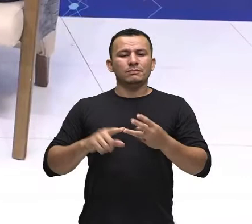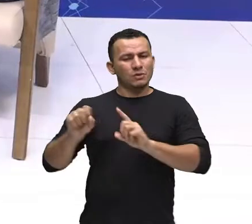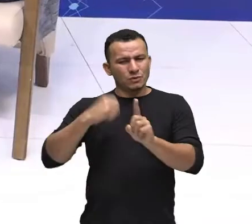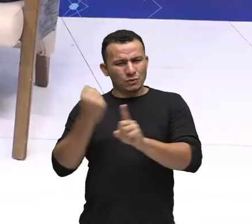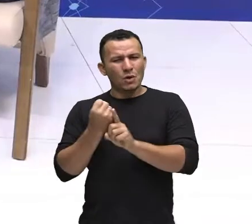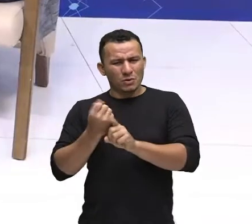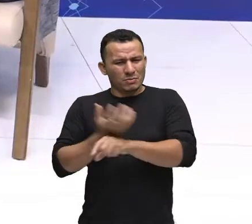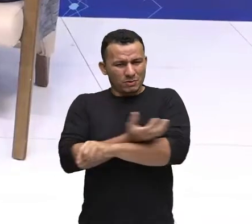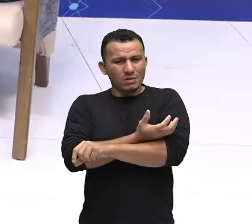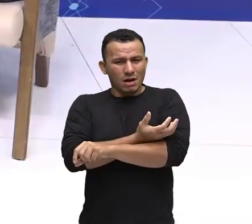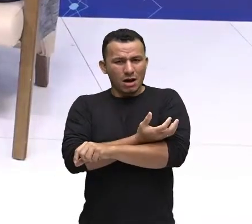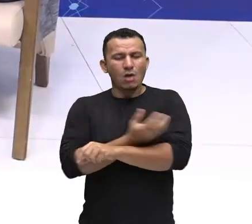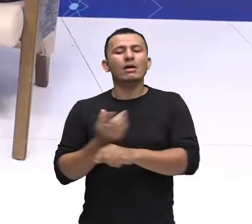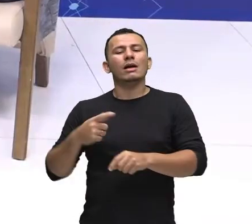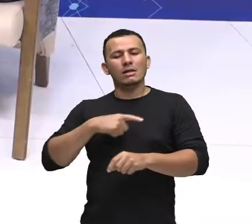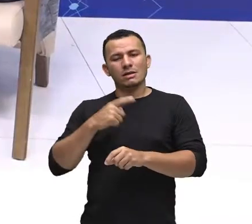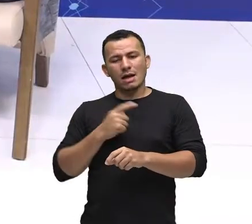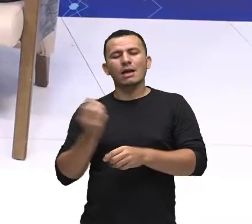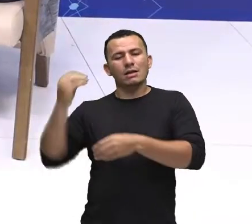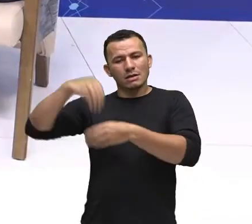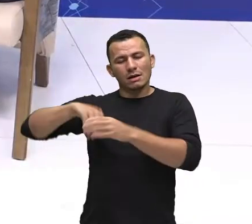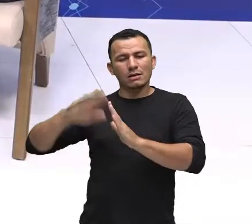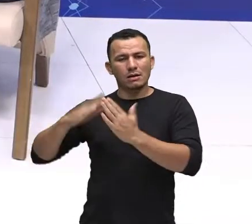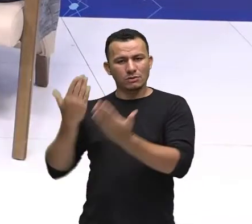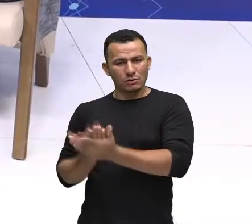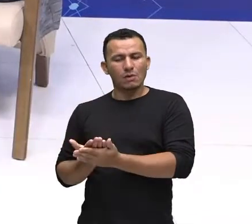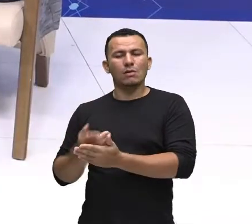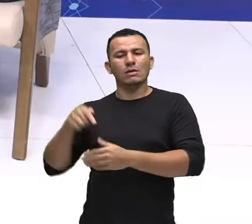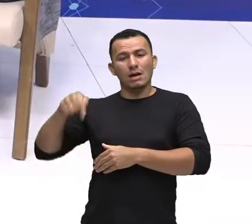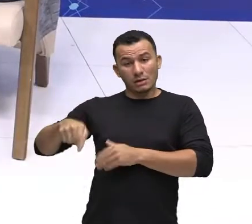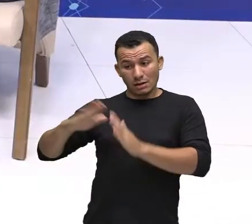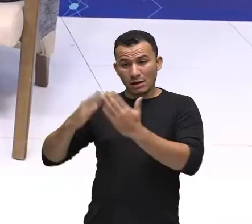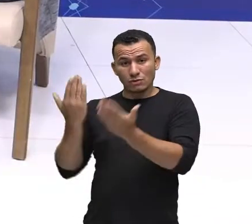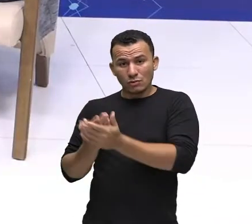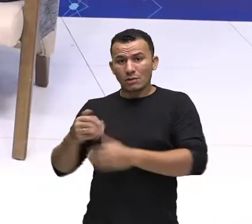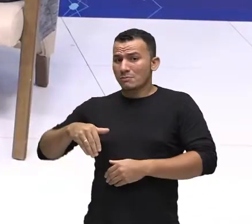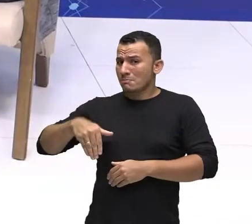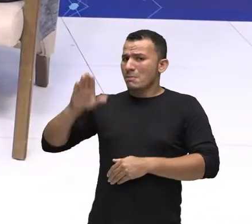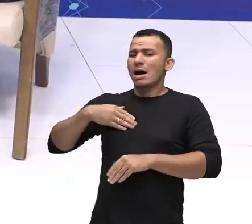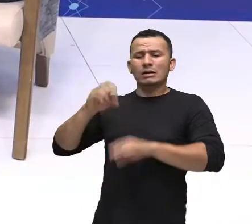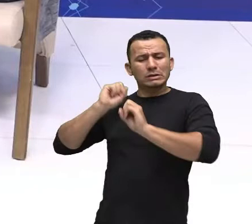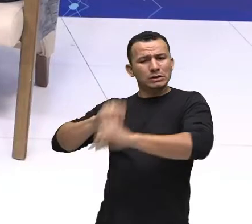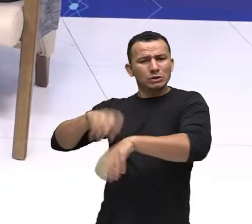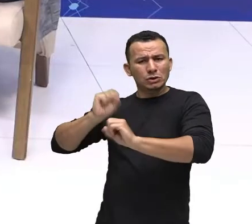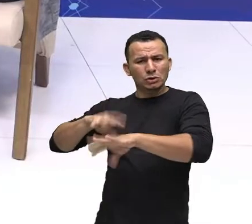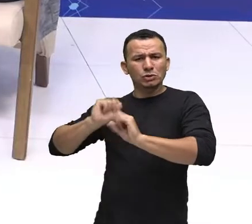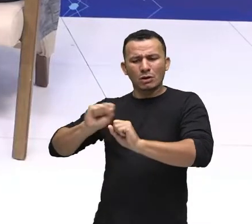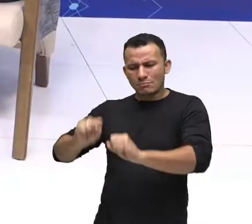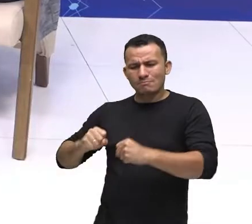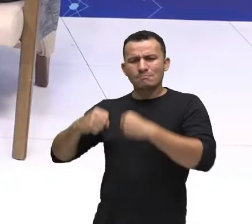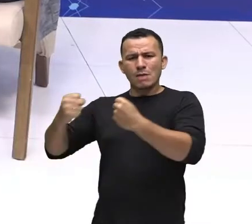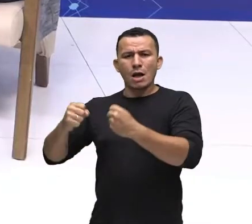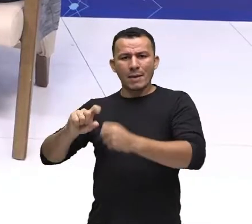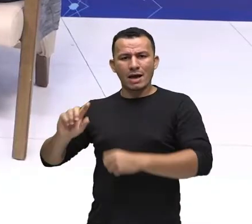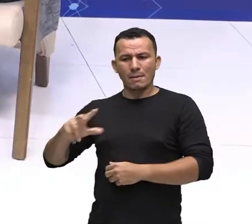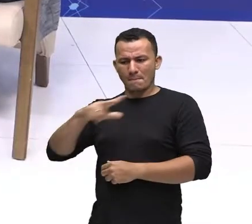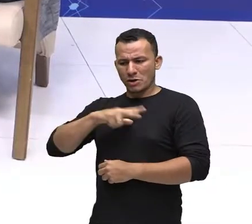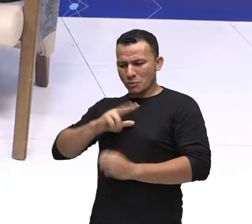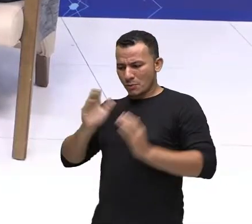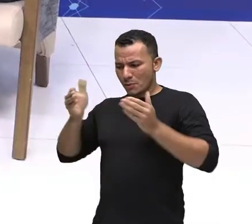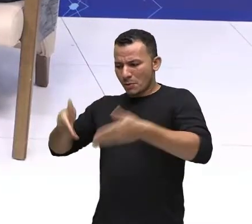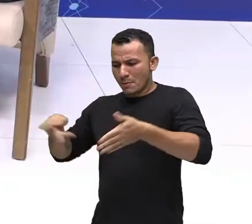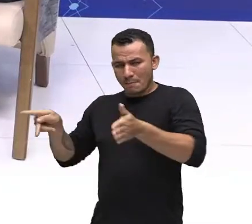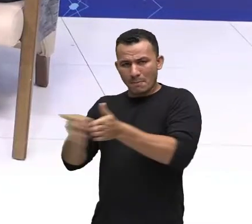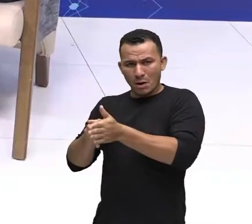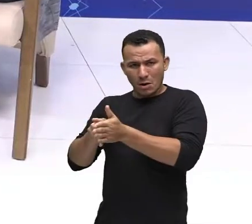gente traz aí para dentro da escola como um local onde se possa desenvolver e fortalecer, mas que não é de exclusividade da escola, é